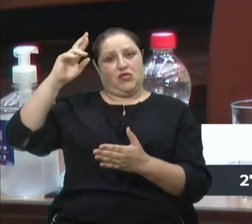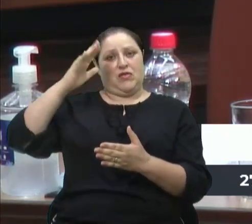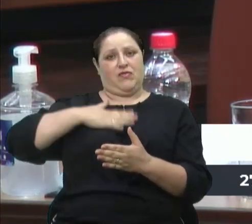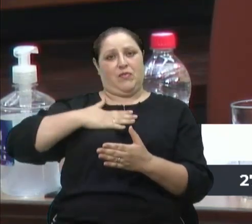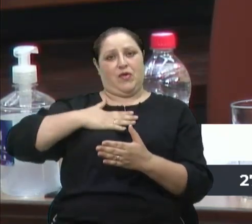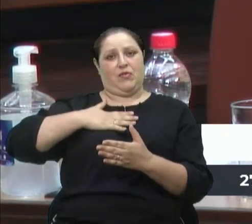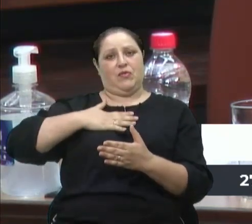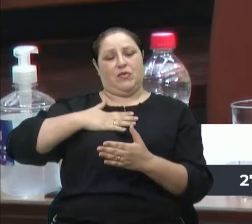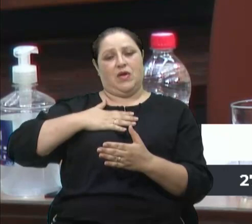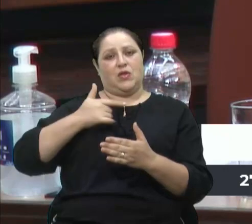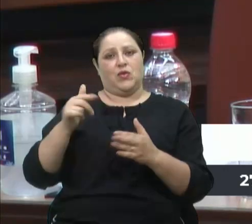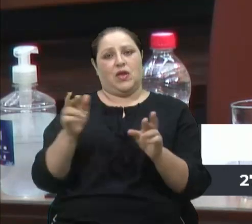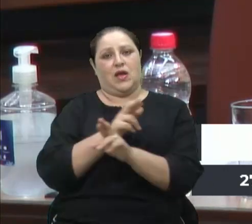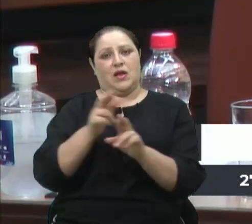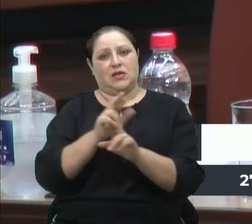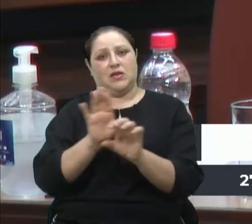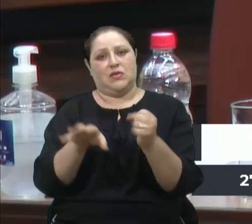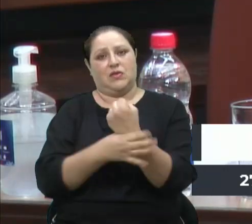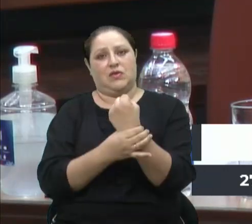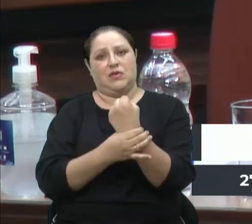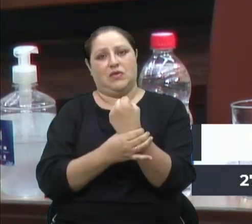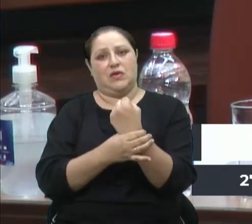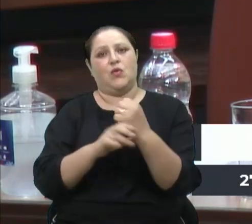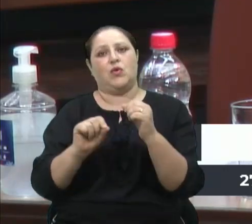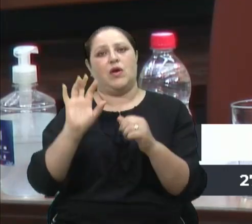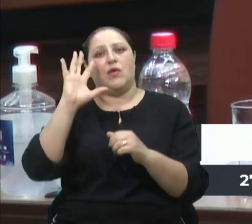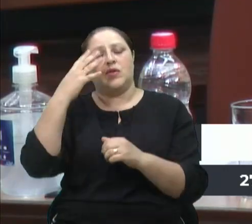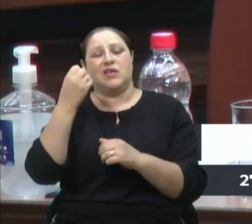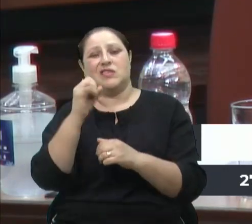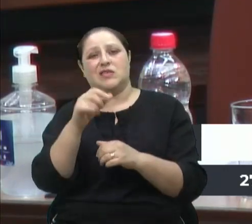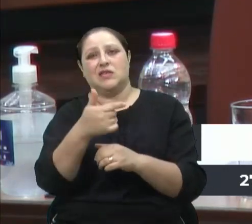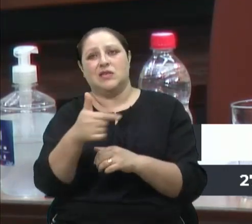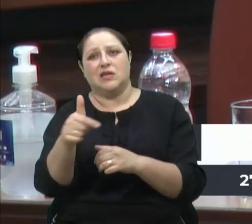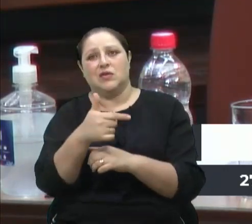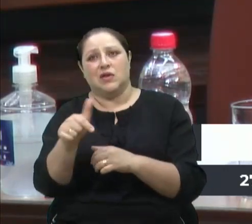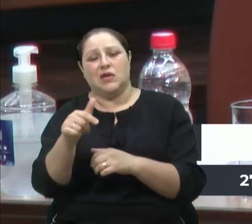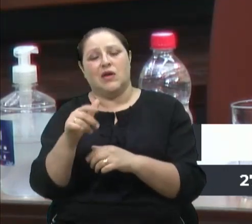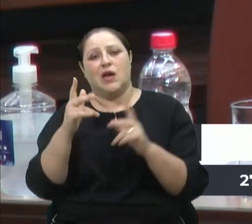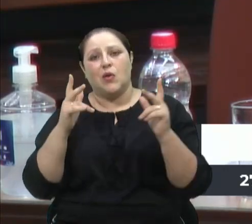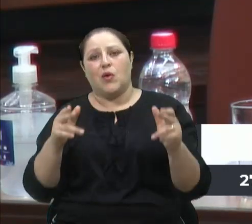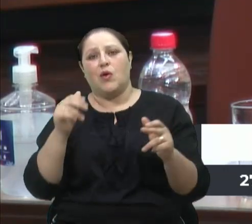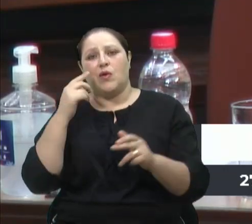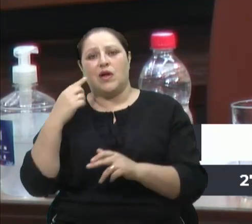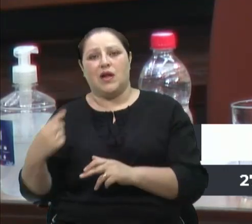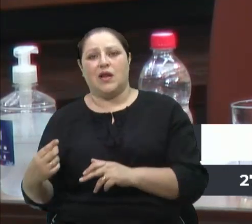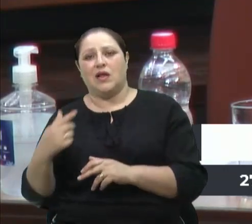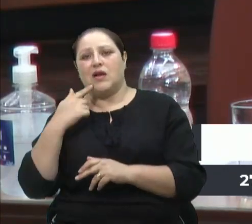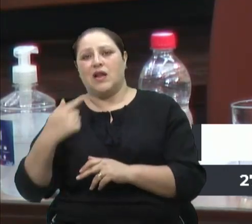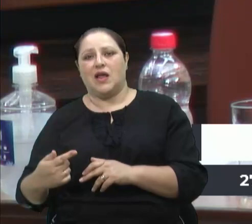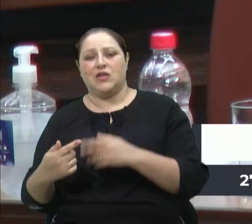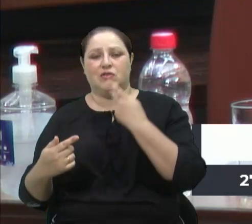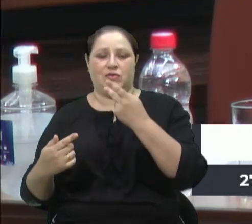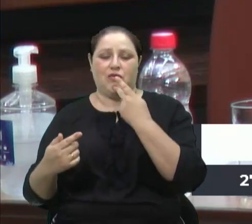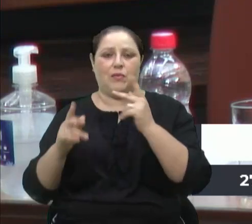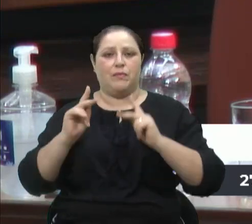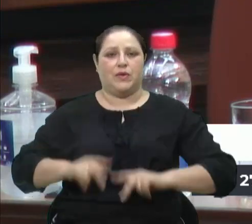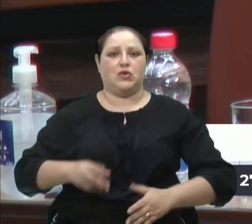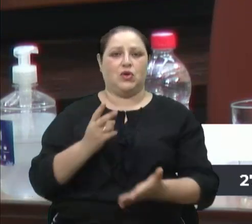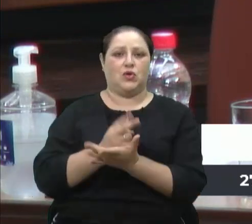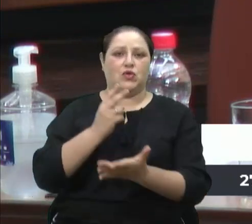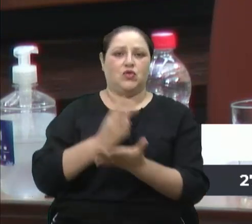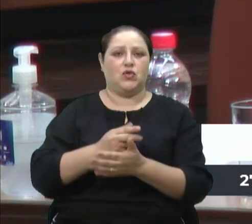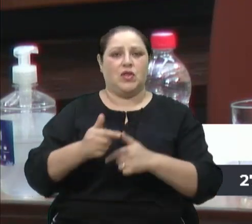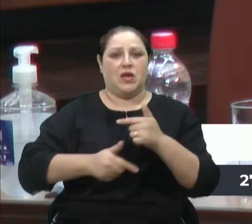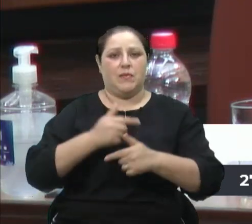as relações de trabalho que garante. Aí o que acontece? Se não tivesse... Vai acontecer o que a vereadora Gladys falou. As pessoas vão continuar trabalhando de